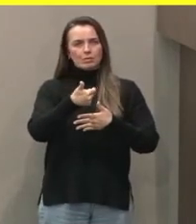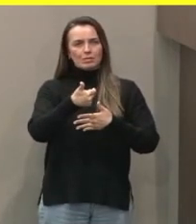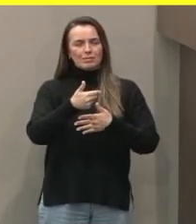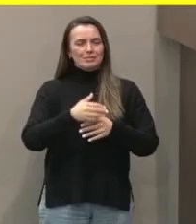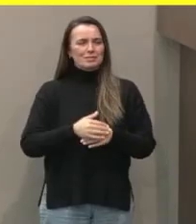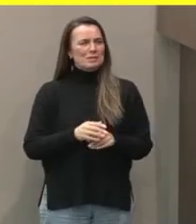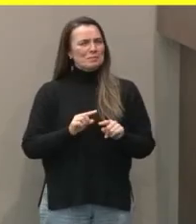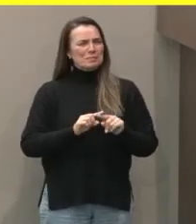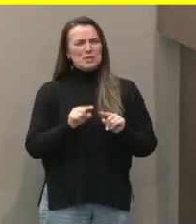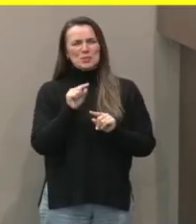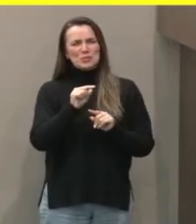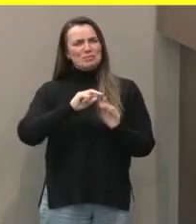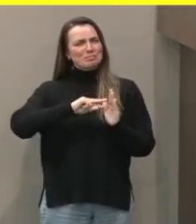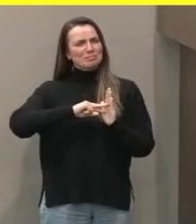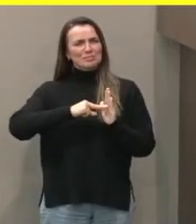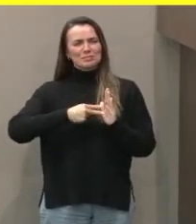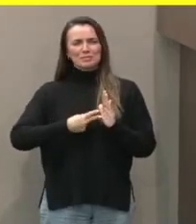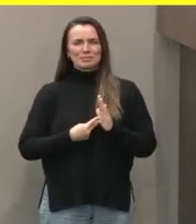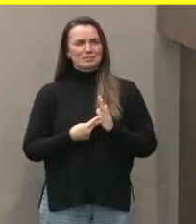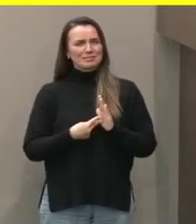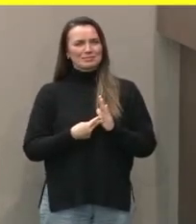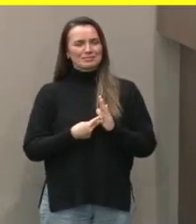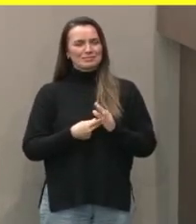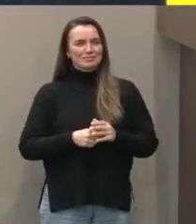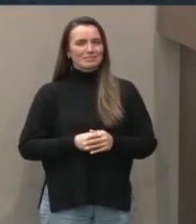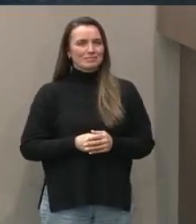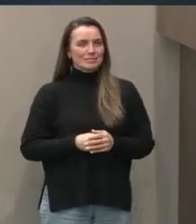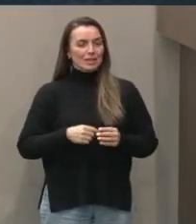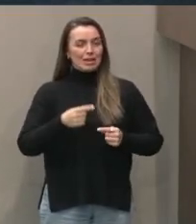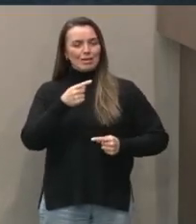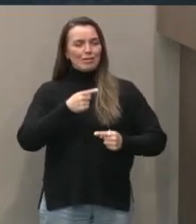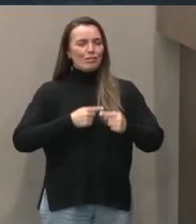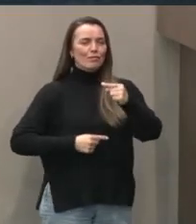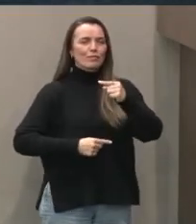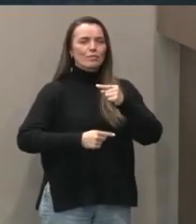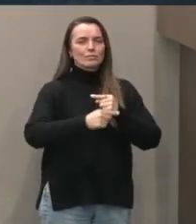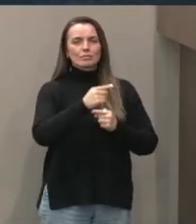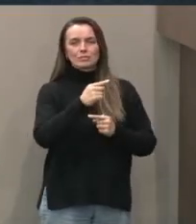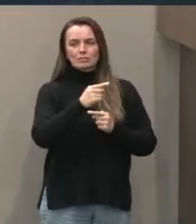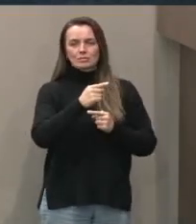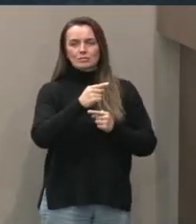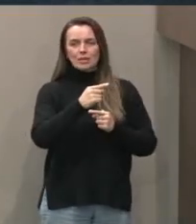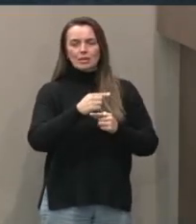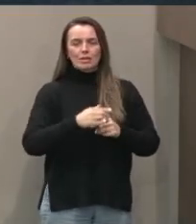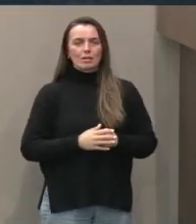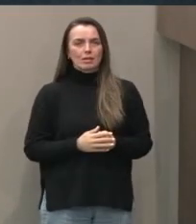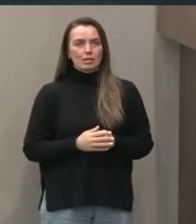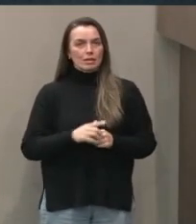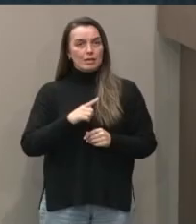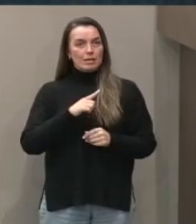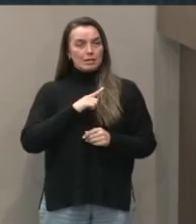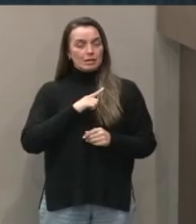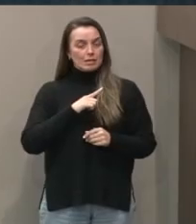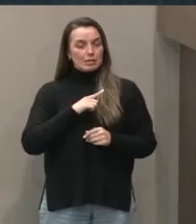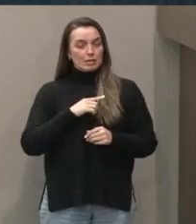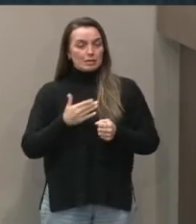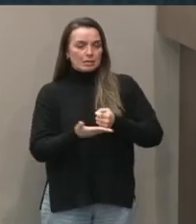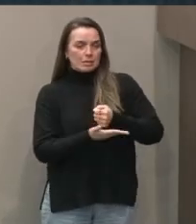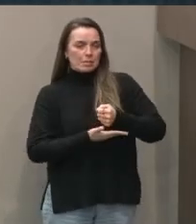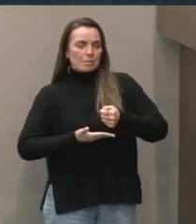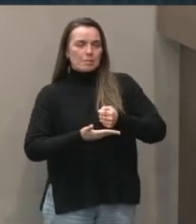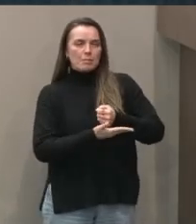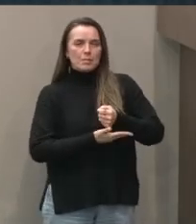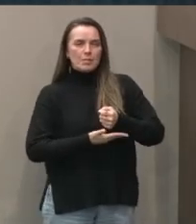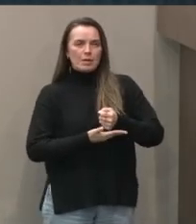já. O que significa ortopedia de ponta? Significa princípios que foram introduzidos lá no início do IOT. Esses são